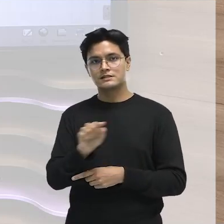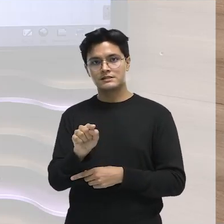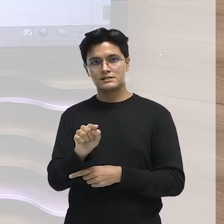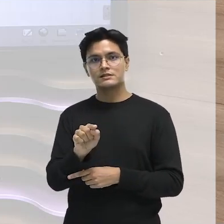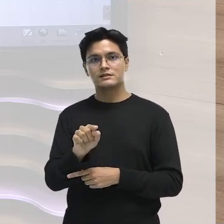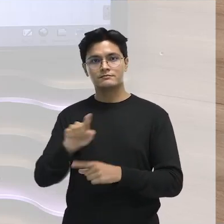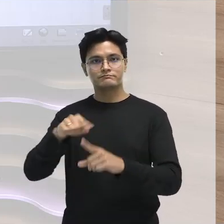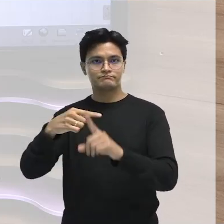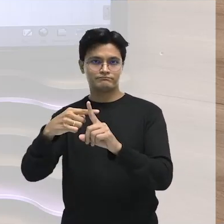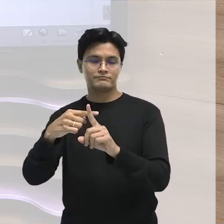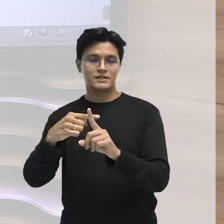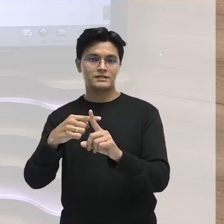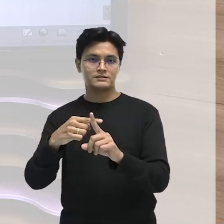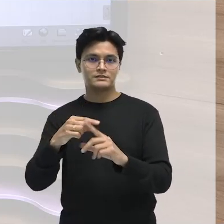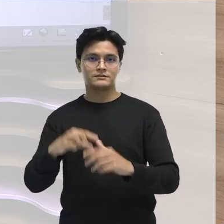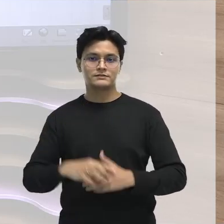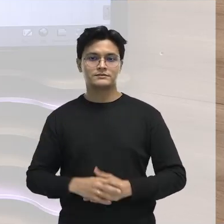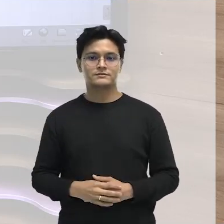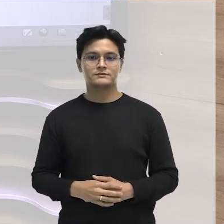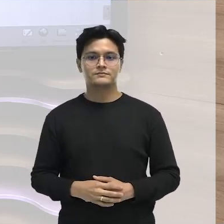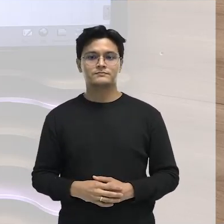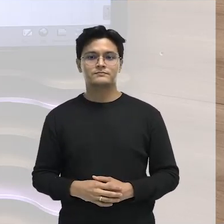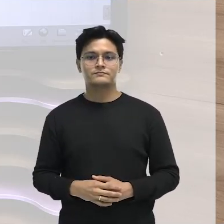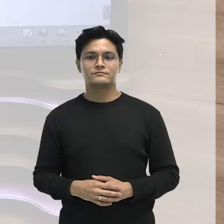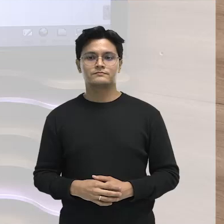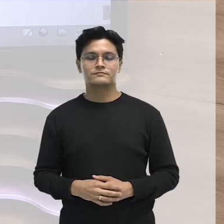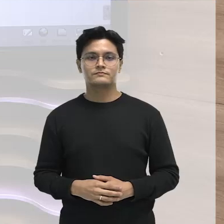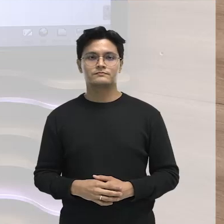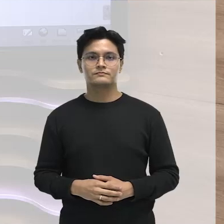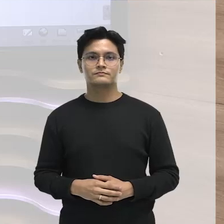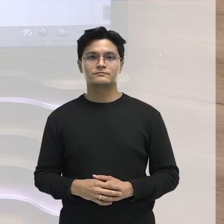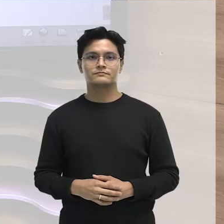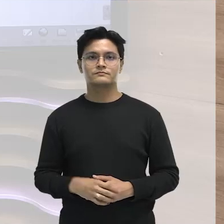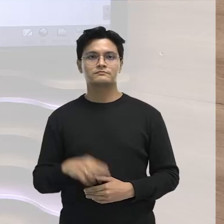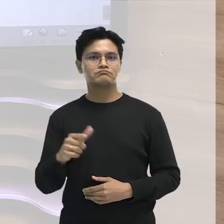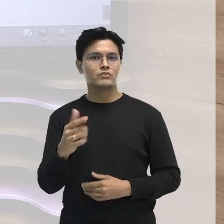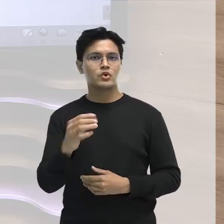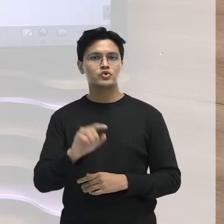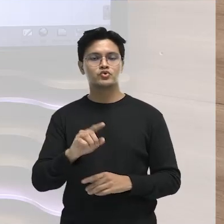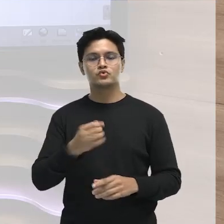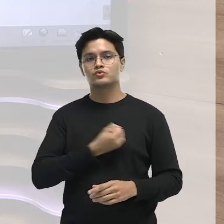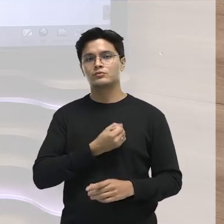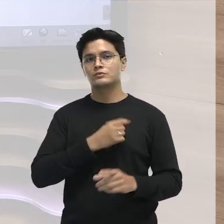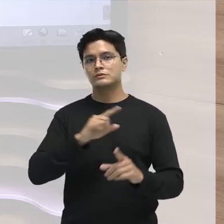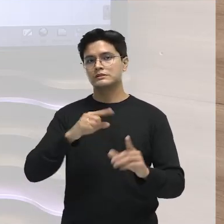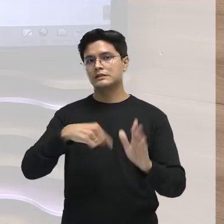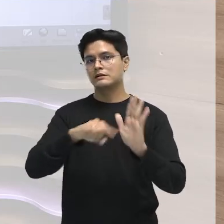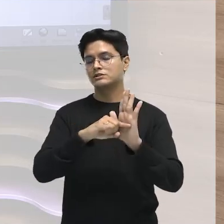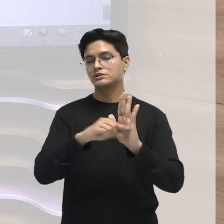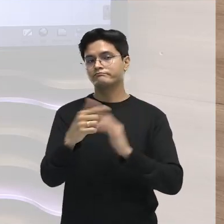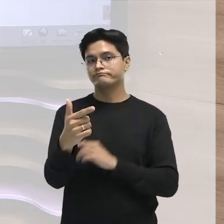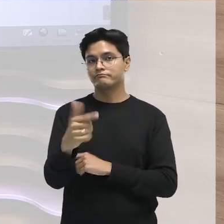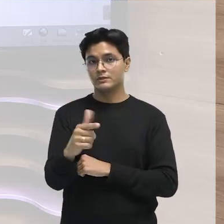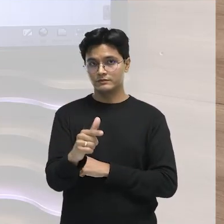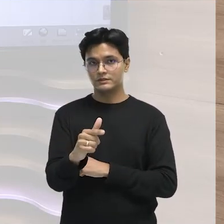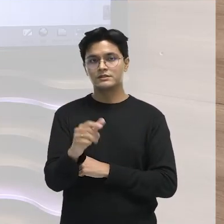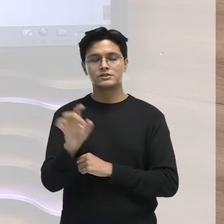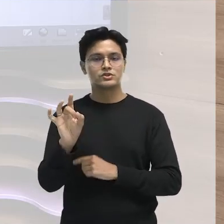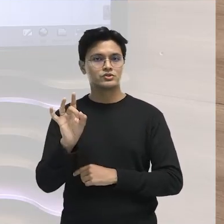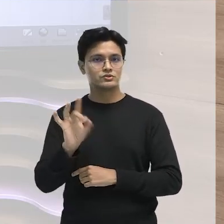números inteiros não negativos, já que nós não teremos os números negativos aqui, somente os